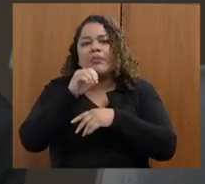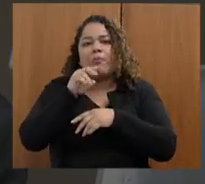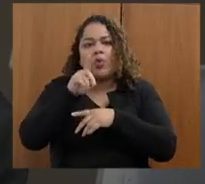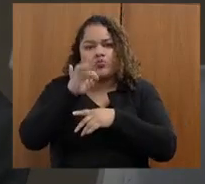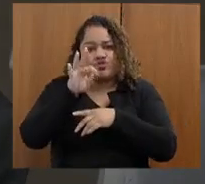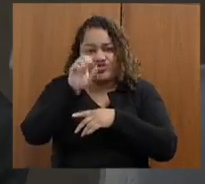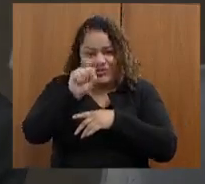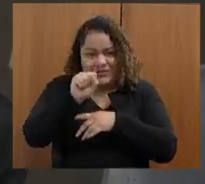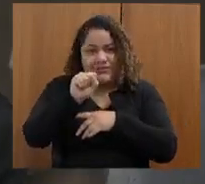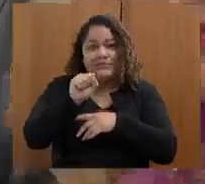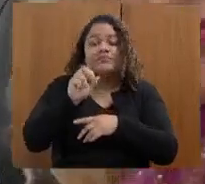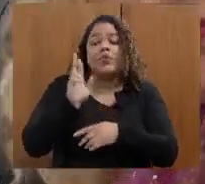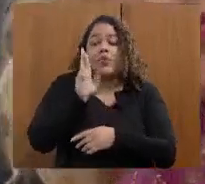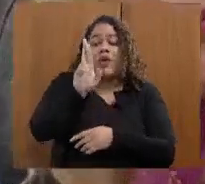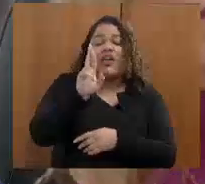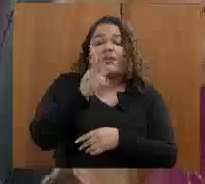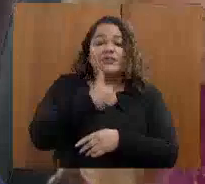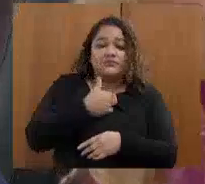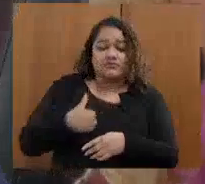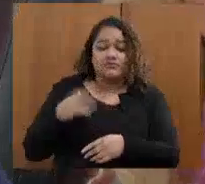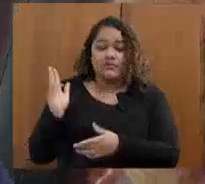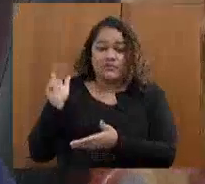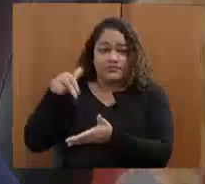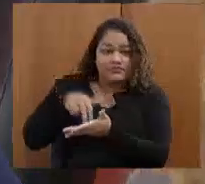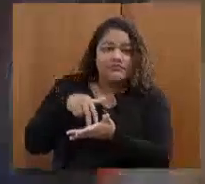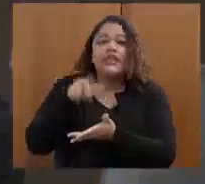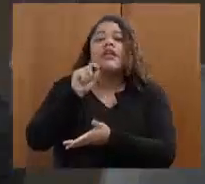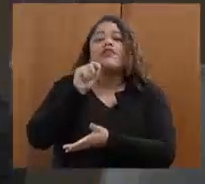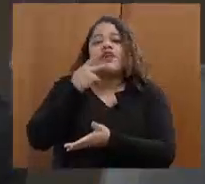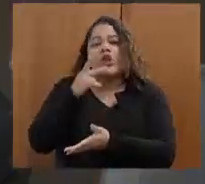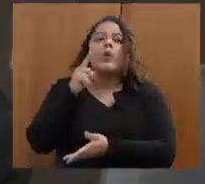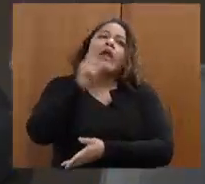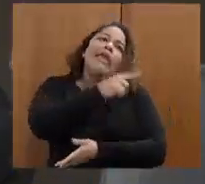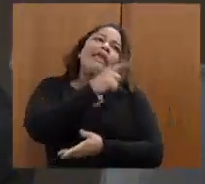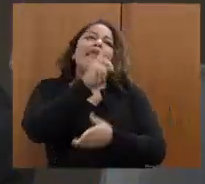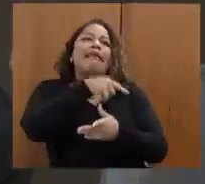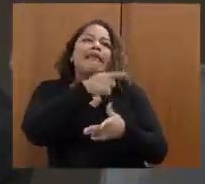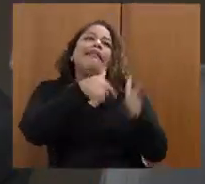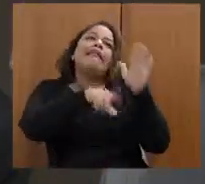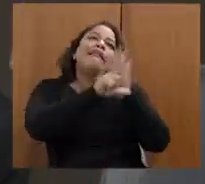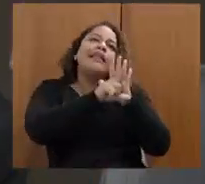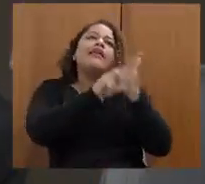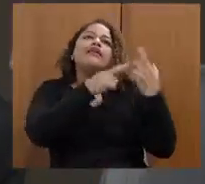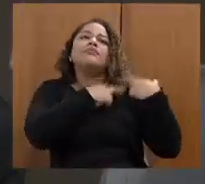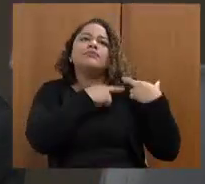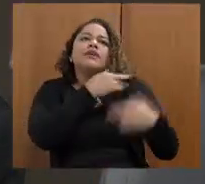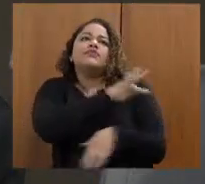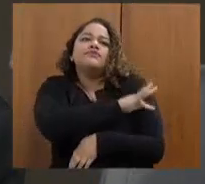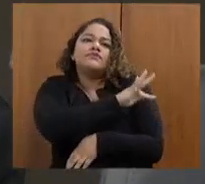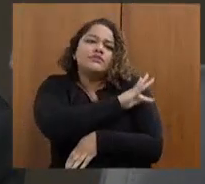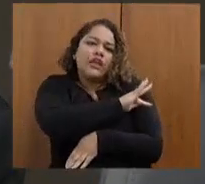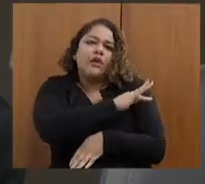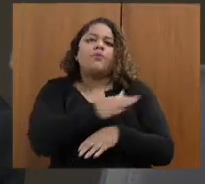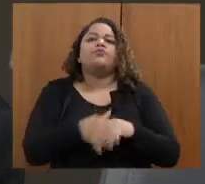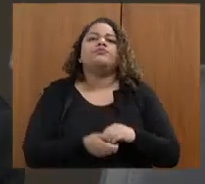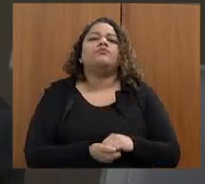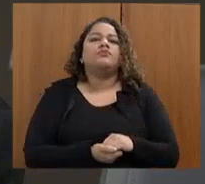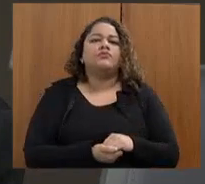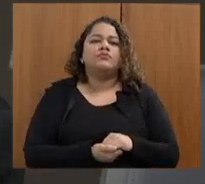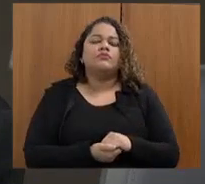veio aqui ele tocou na questão da lei de responsabilidade fiscal eu lembrava aqui para para todos na